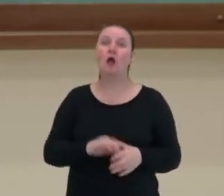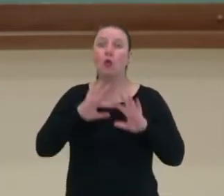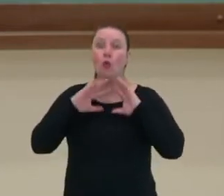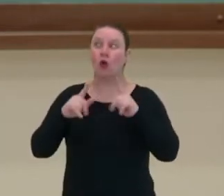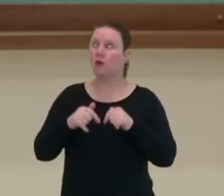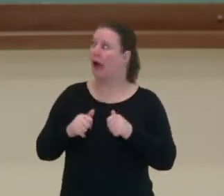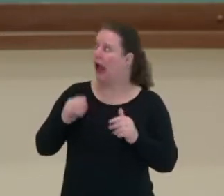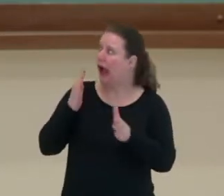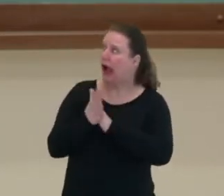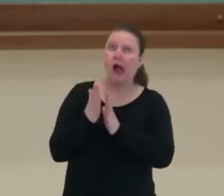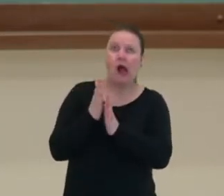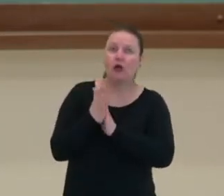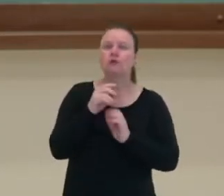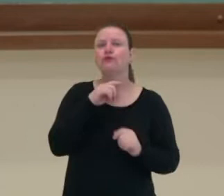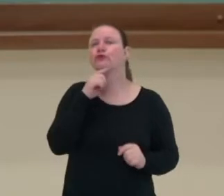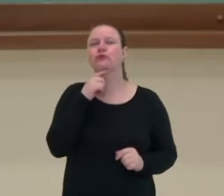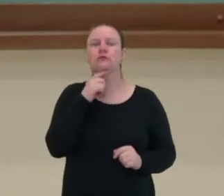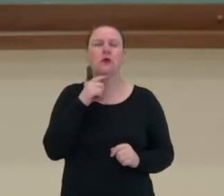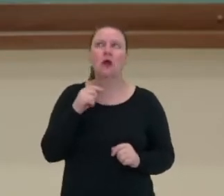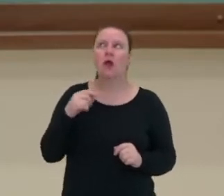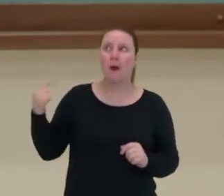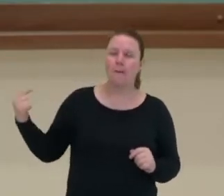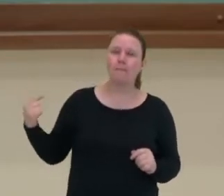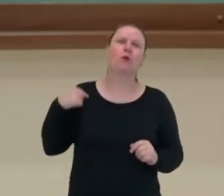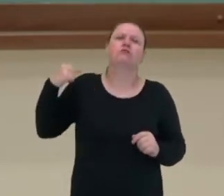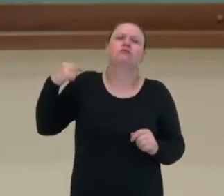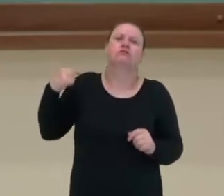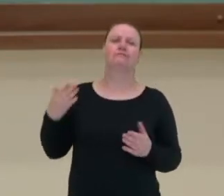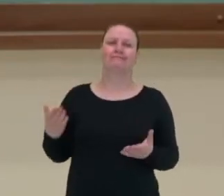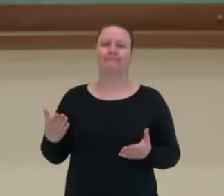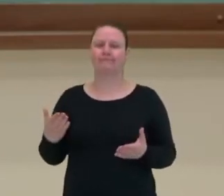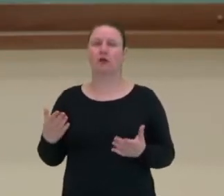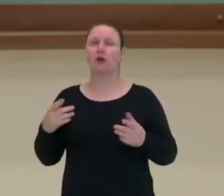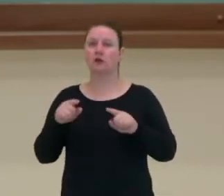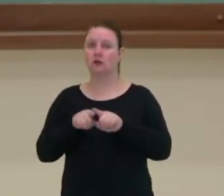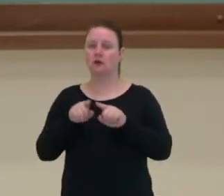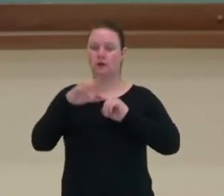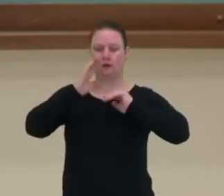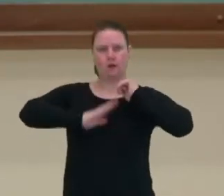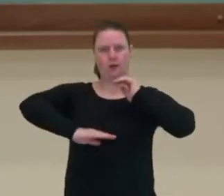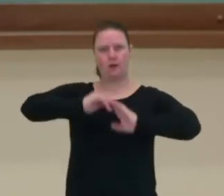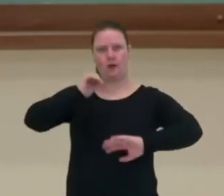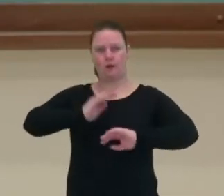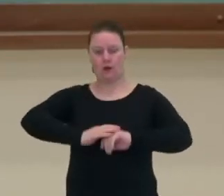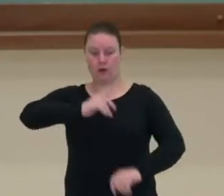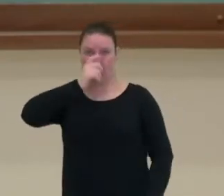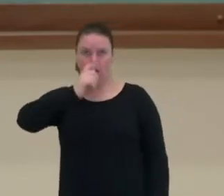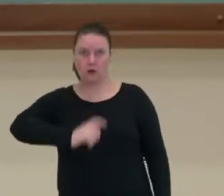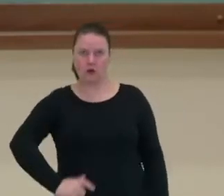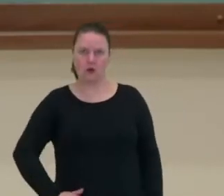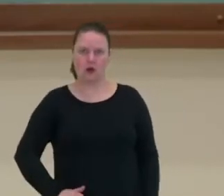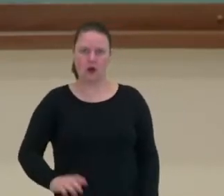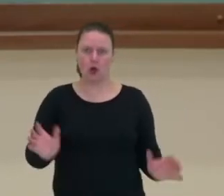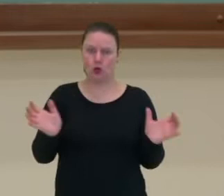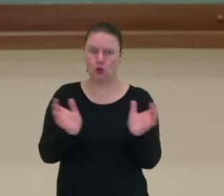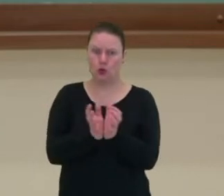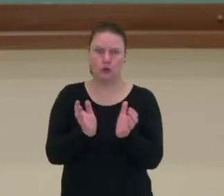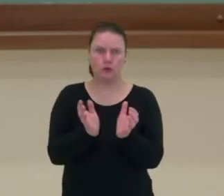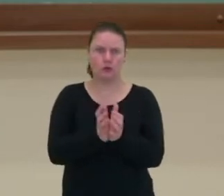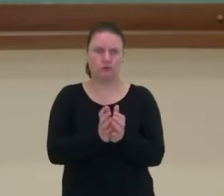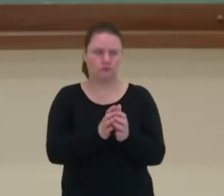né? Arqueiros habilidosos eram excelentes para uma comunidade poder sobreviver da